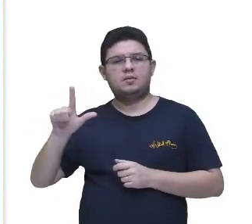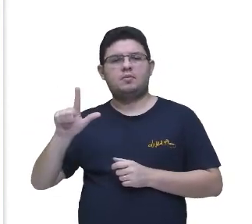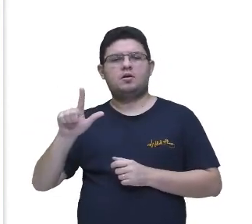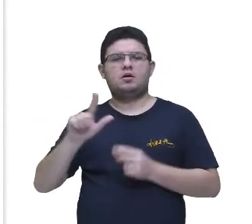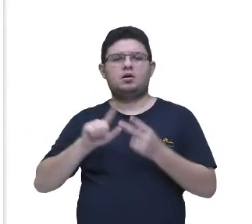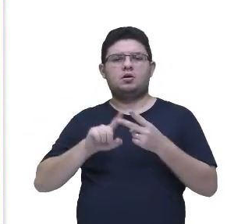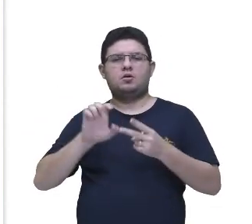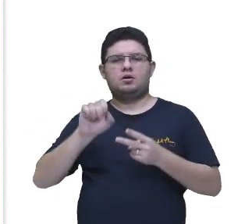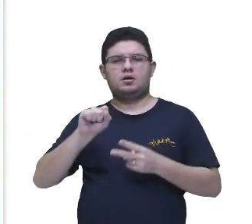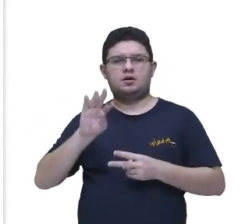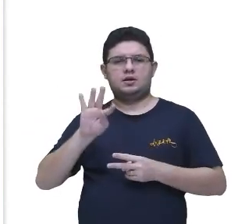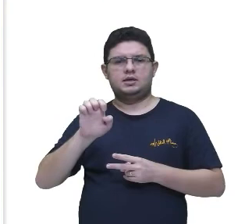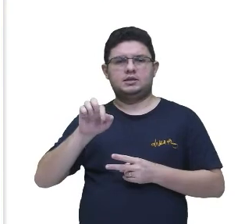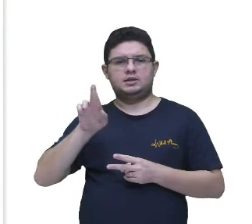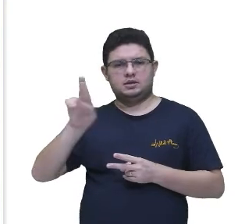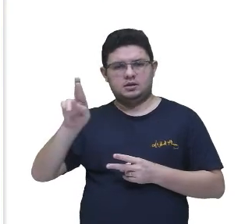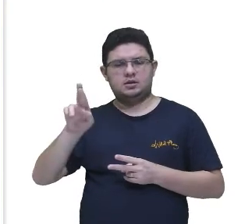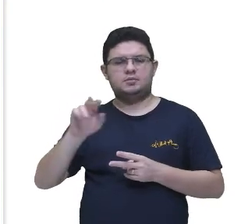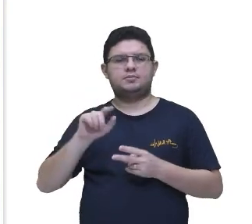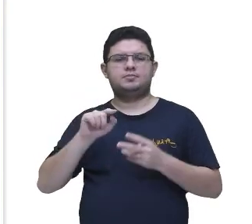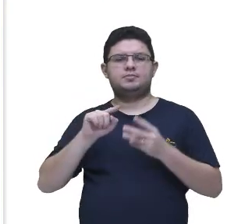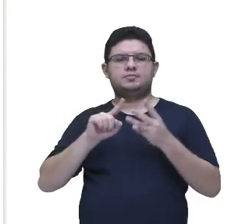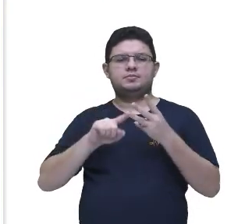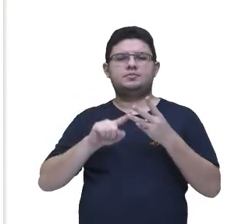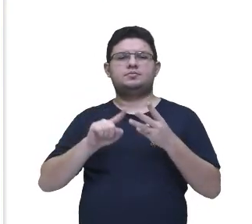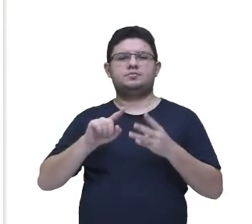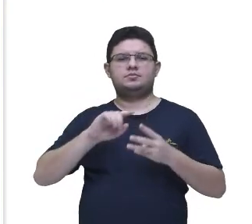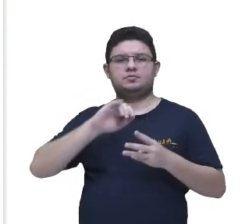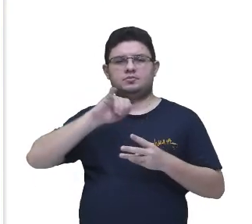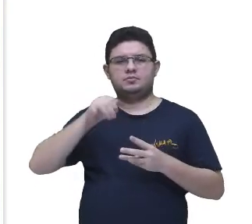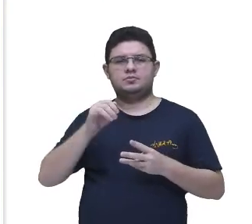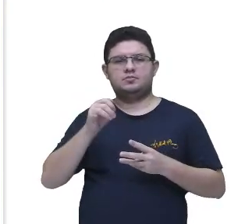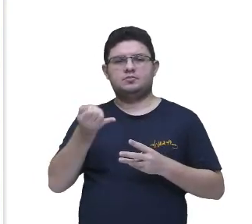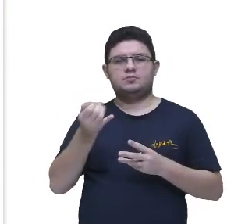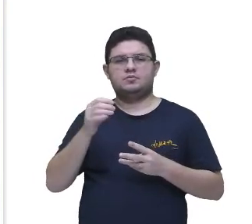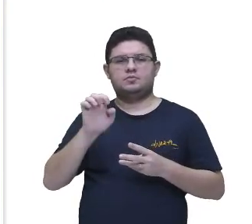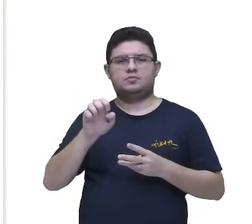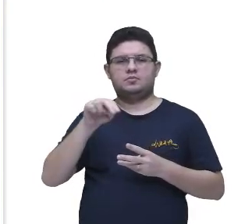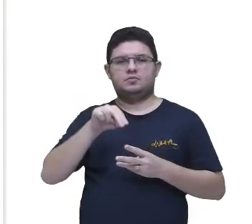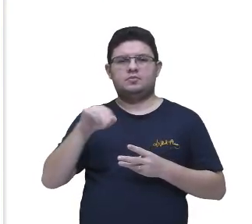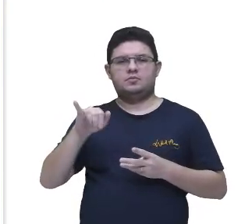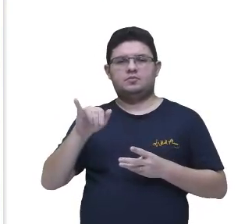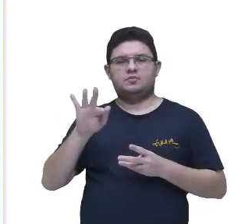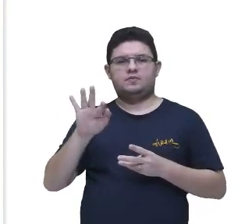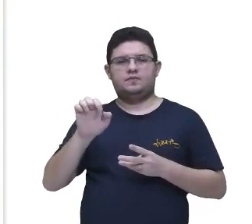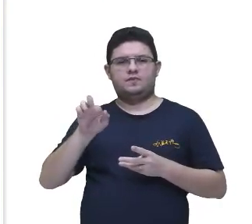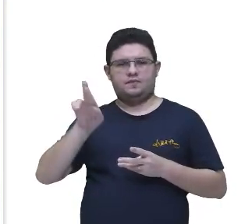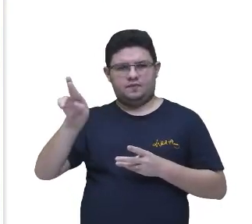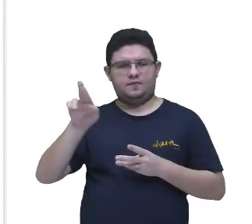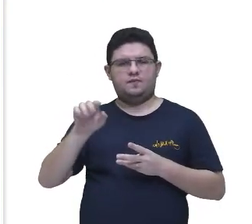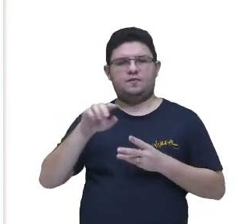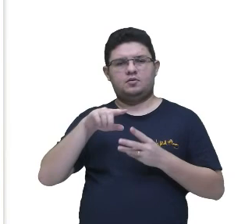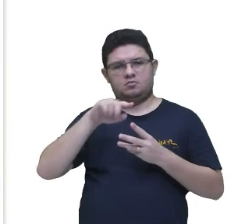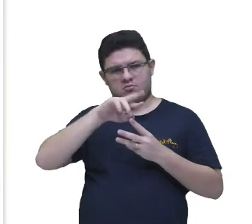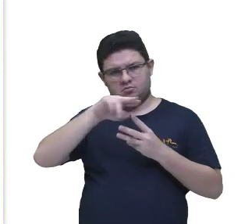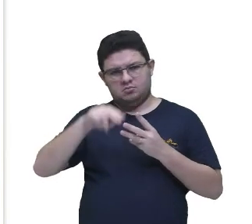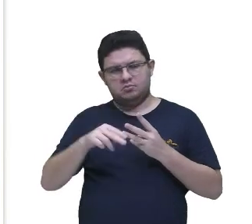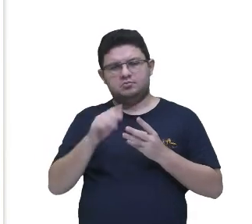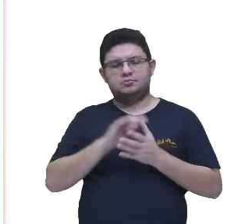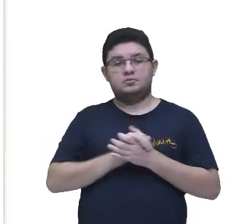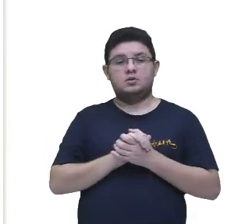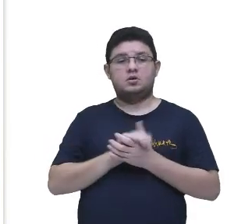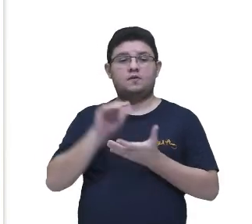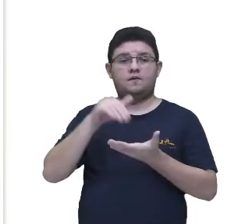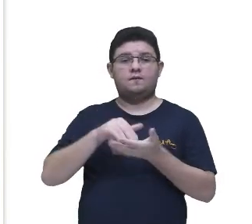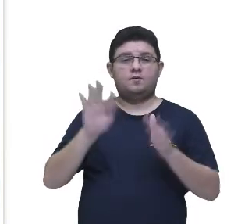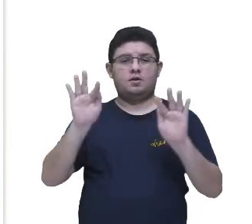Esther, da Escola Estadual do Rio Preto da Eva, a Jennifer, da Escola Estadual Novo Céu, né, que eles conseguiram ainda pontuar. E a última participação